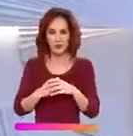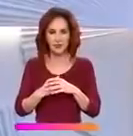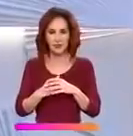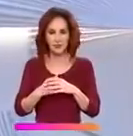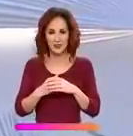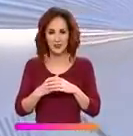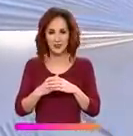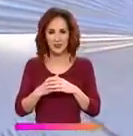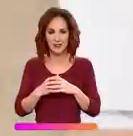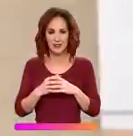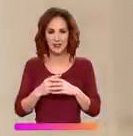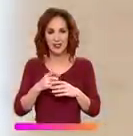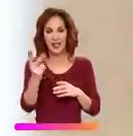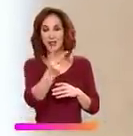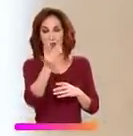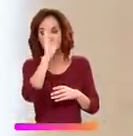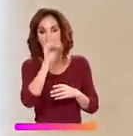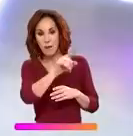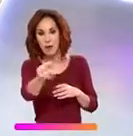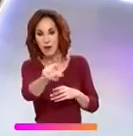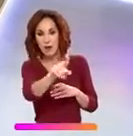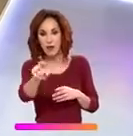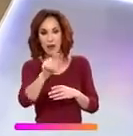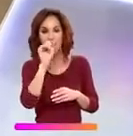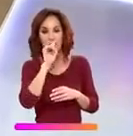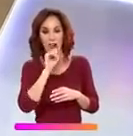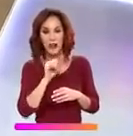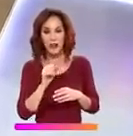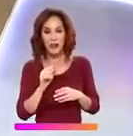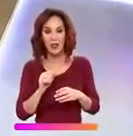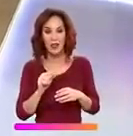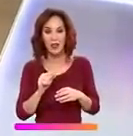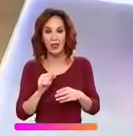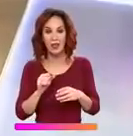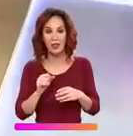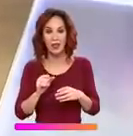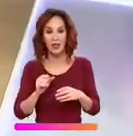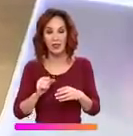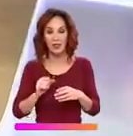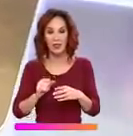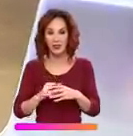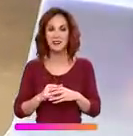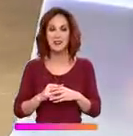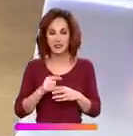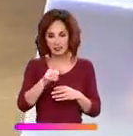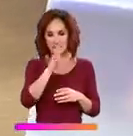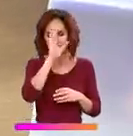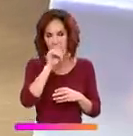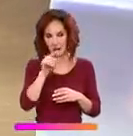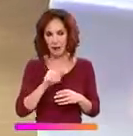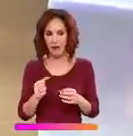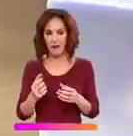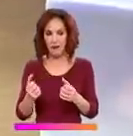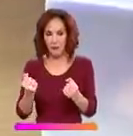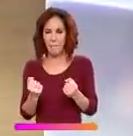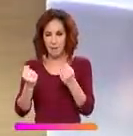Então aí. Isto é que esta gente sabe. Aperta com ela. Ora aí, e pois então. Começou